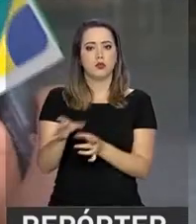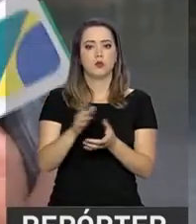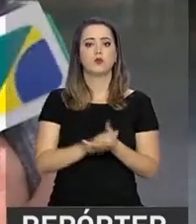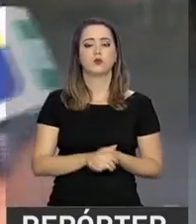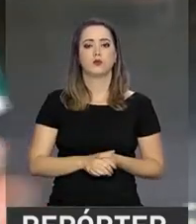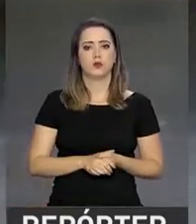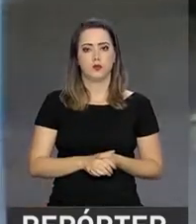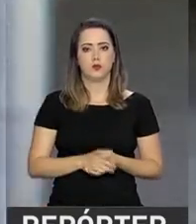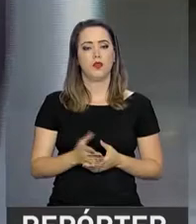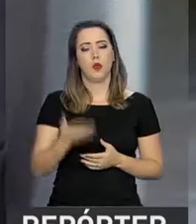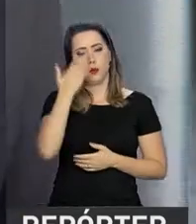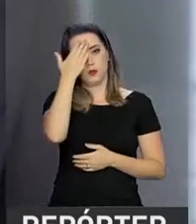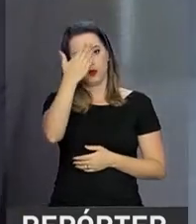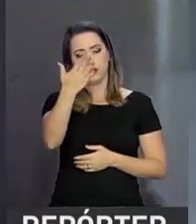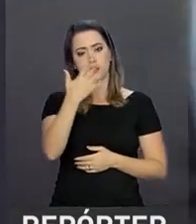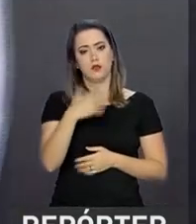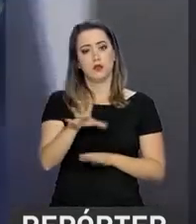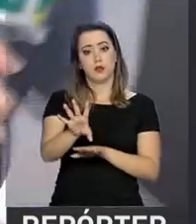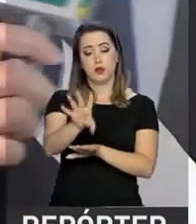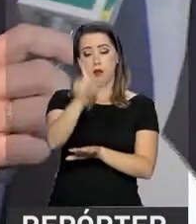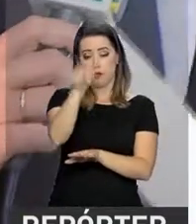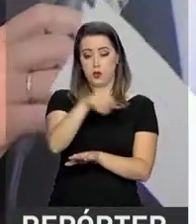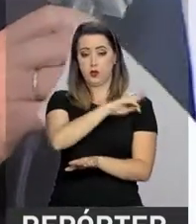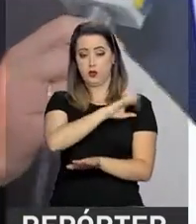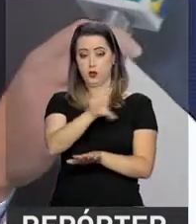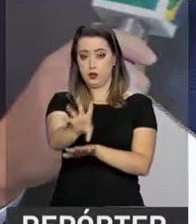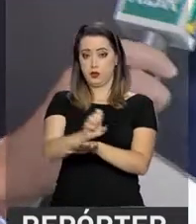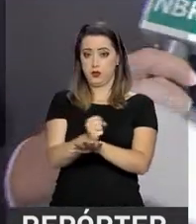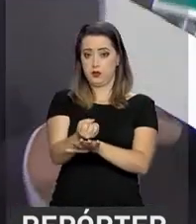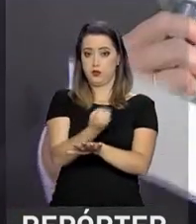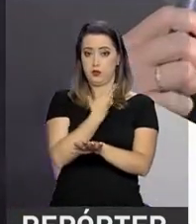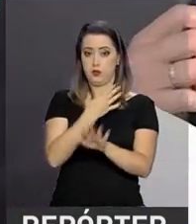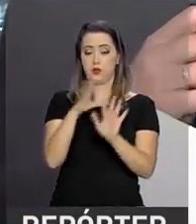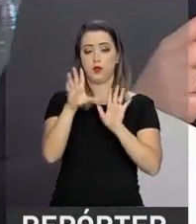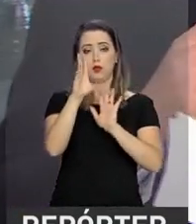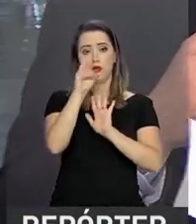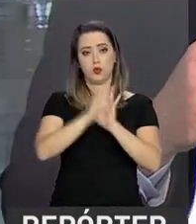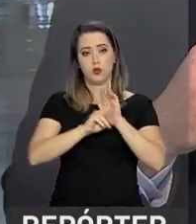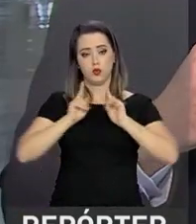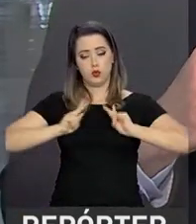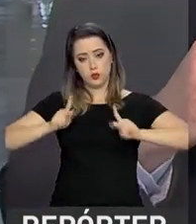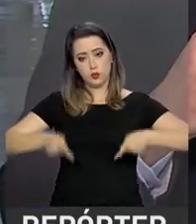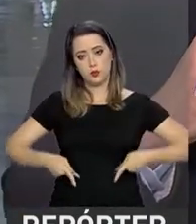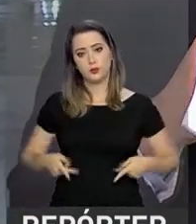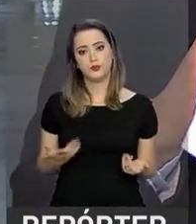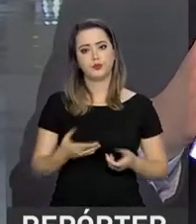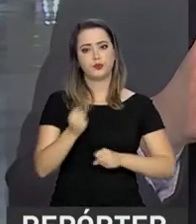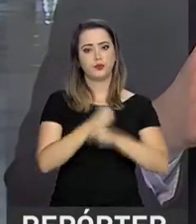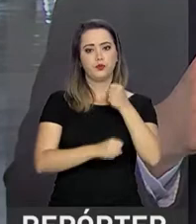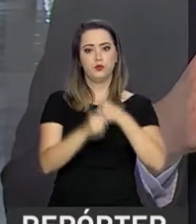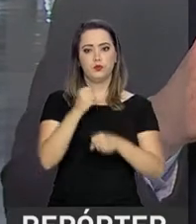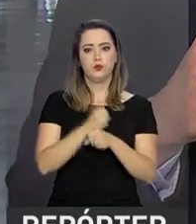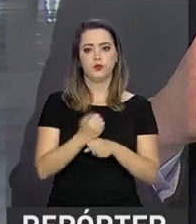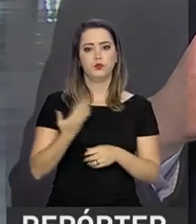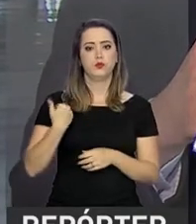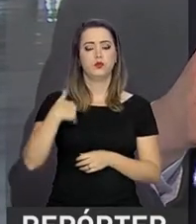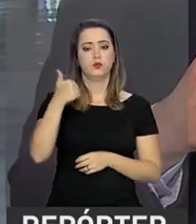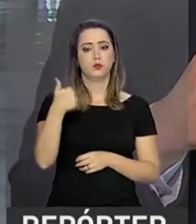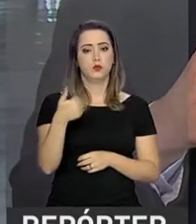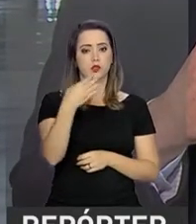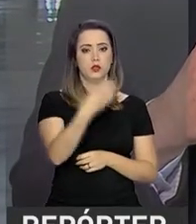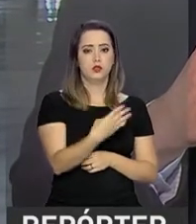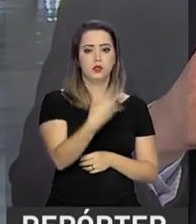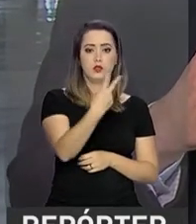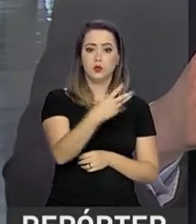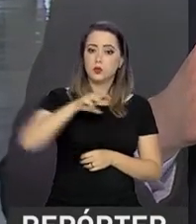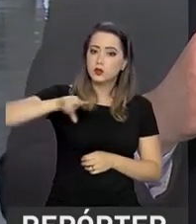Ok, obrigado à Ouvidora Nacional dos Direitos Humanos. No ano passado, o Disque 100 recebeu 142